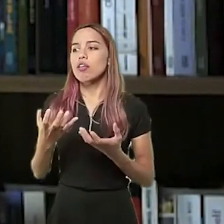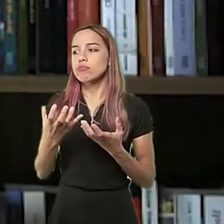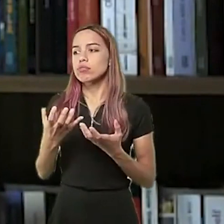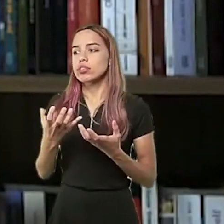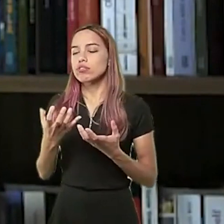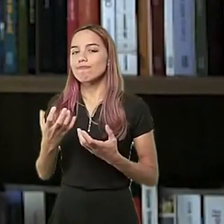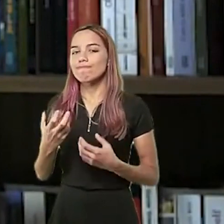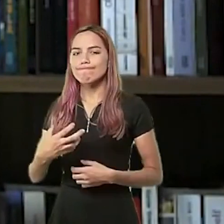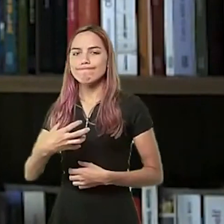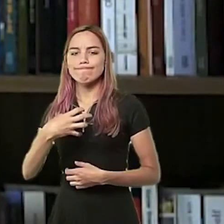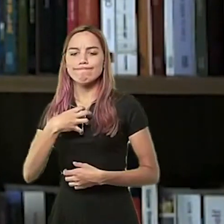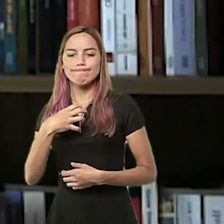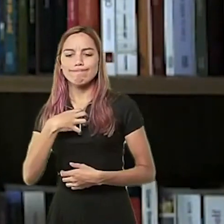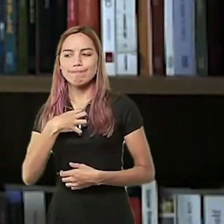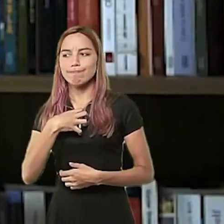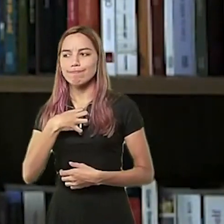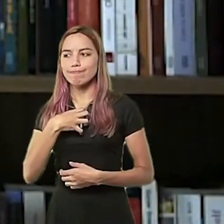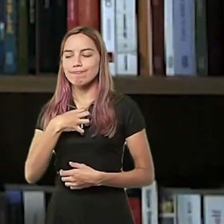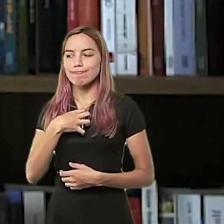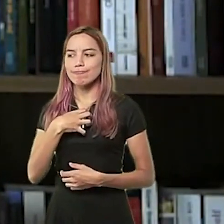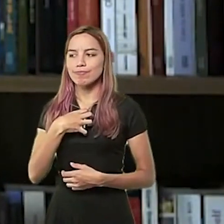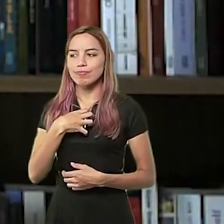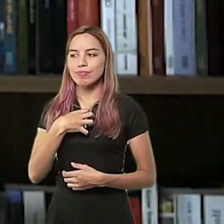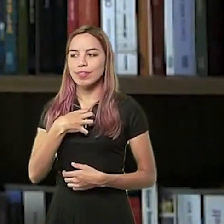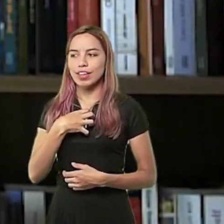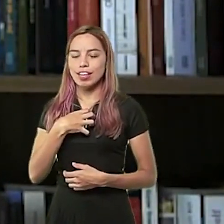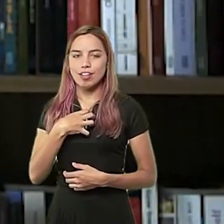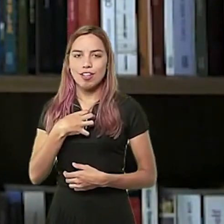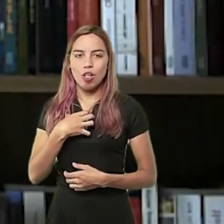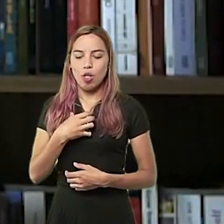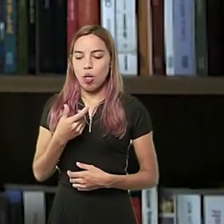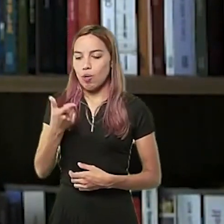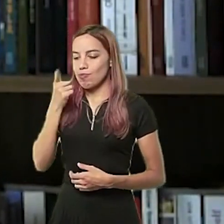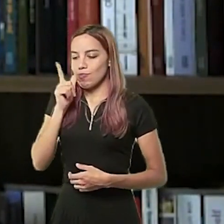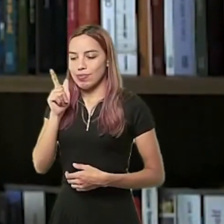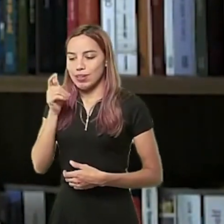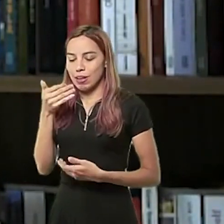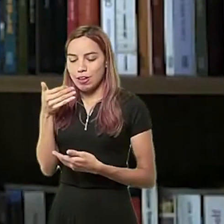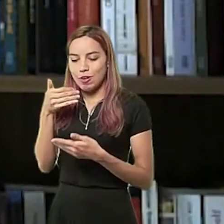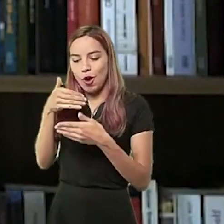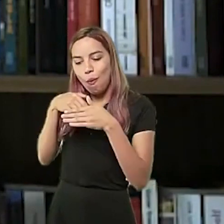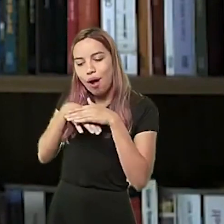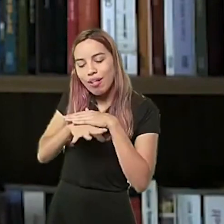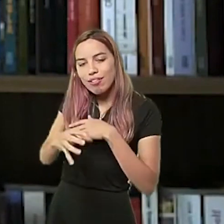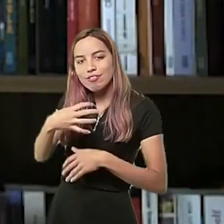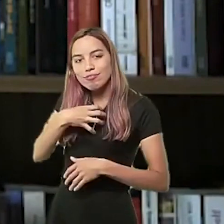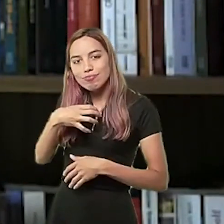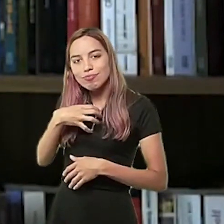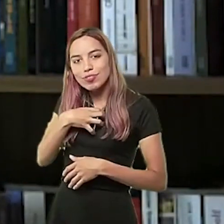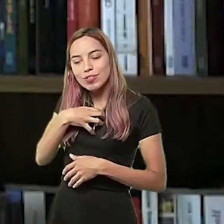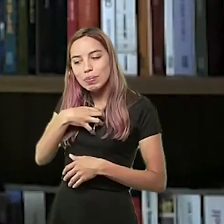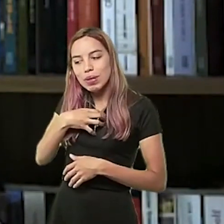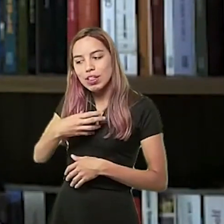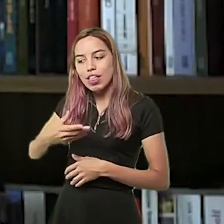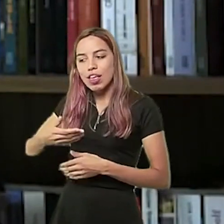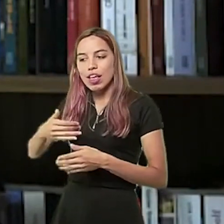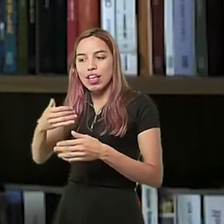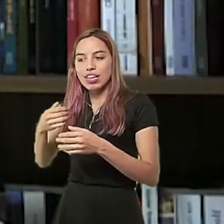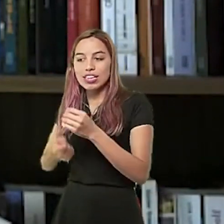Essa vocação que eu não consegui soterrar, né? E que surgiu lá na infância.